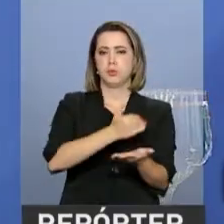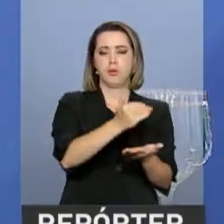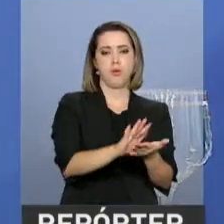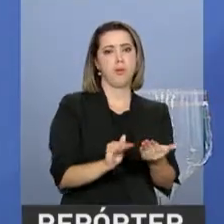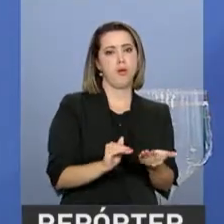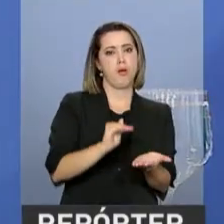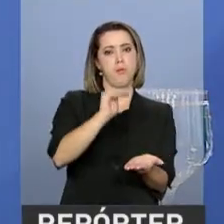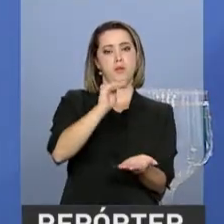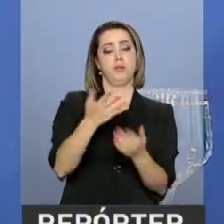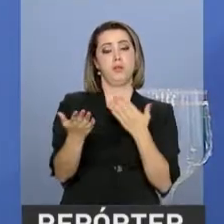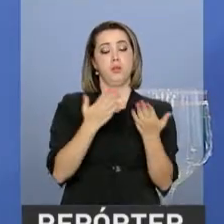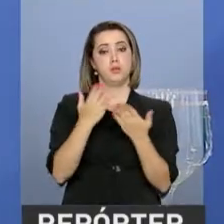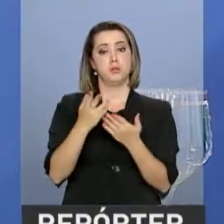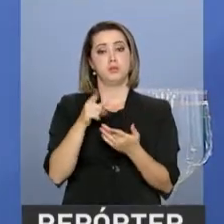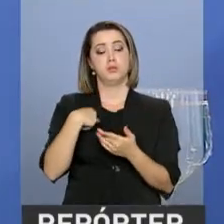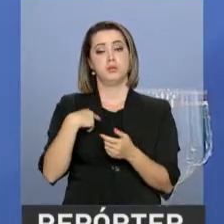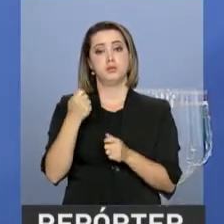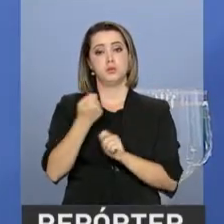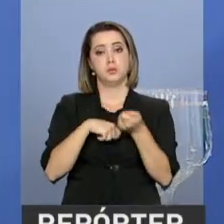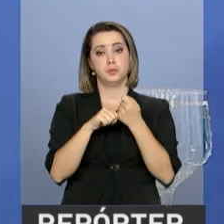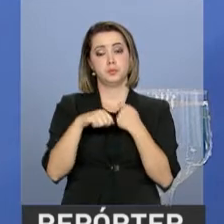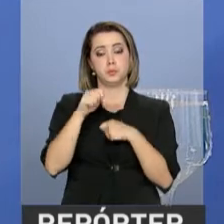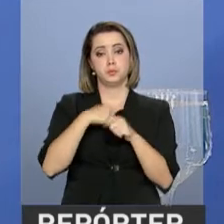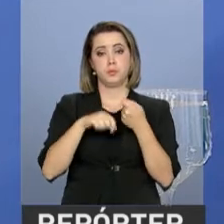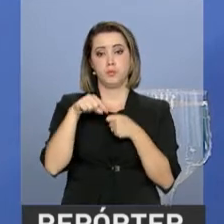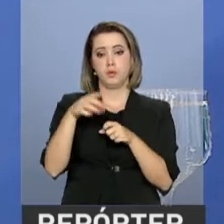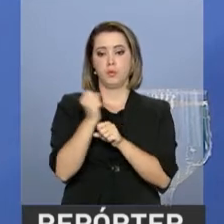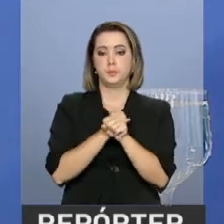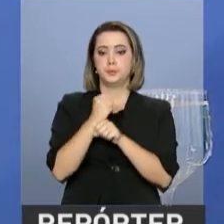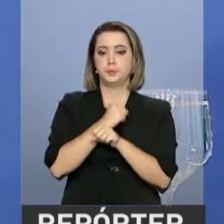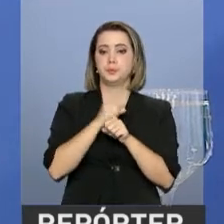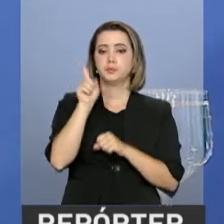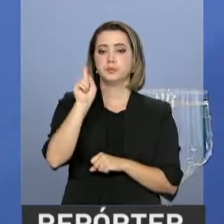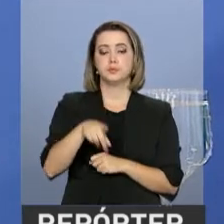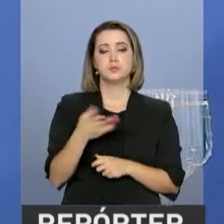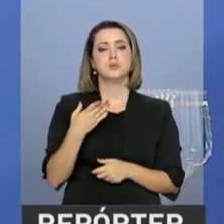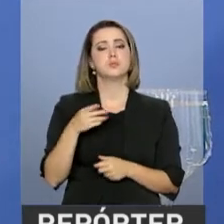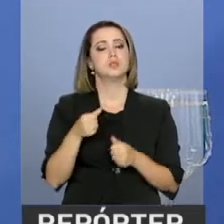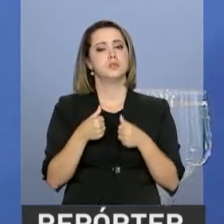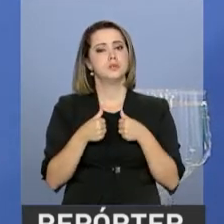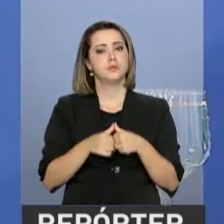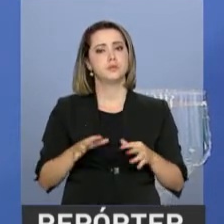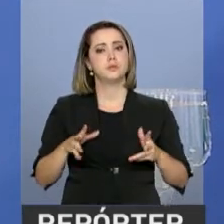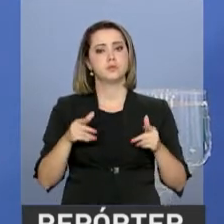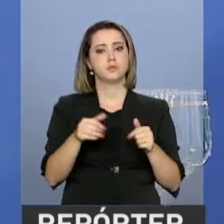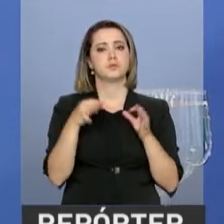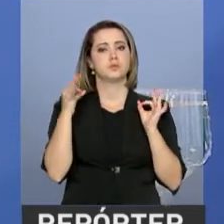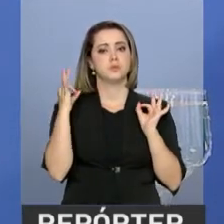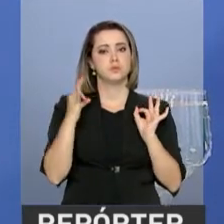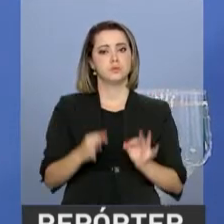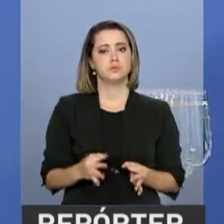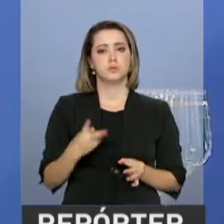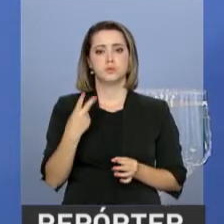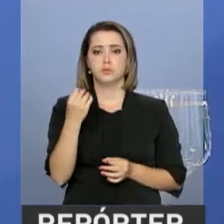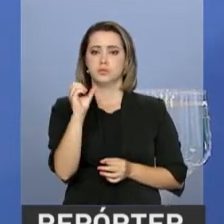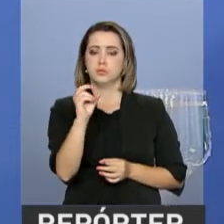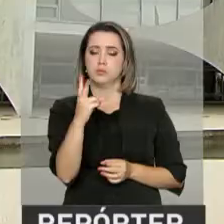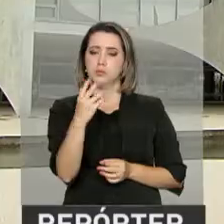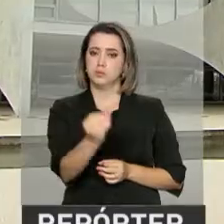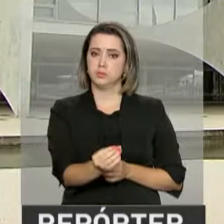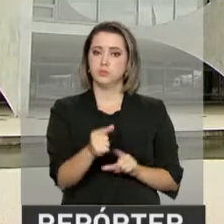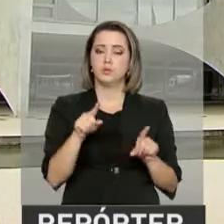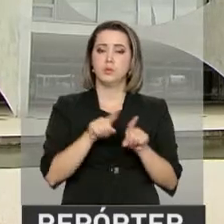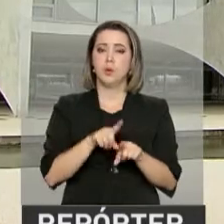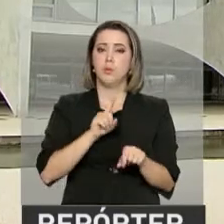projetada para este ano este cenário segundo meirelles vai estar totalmente consolidado em 2020